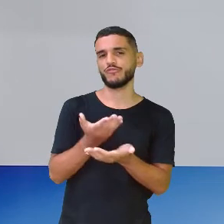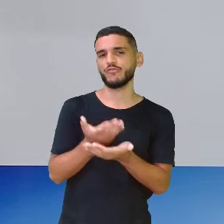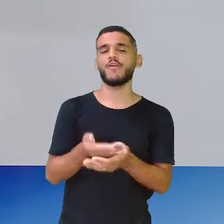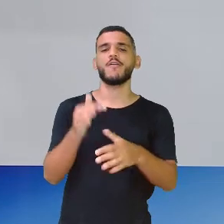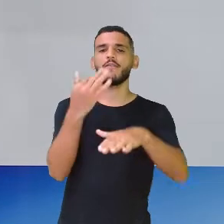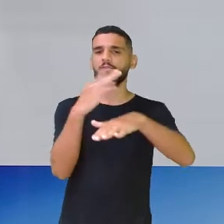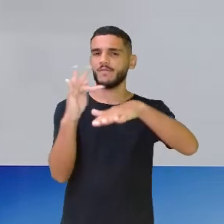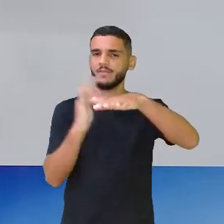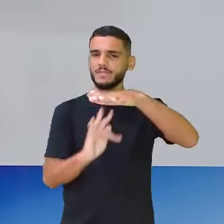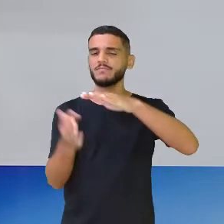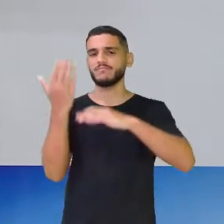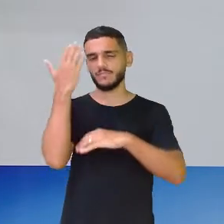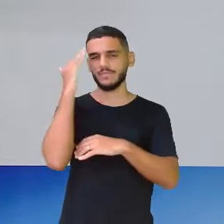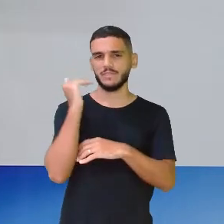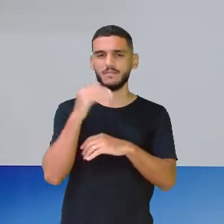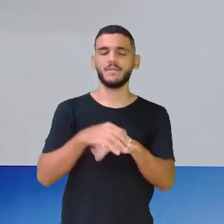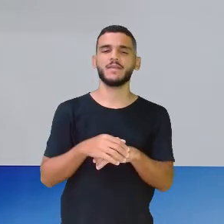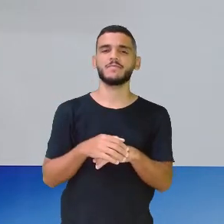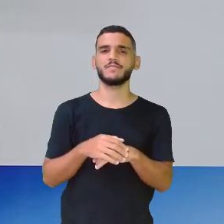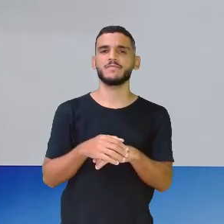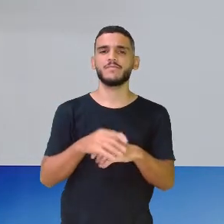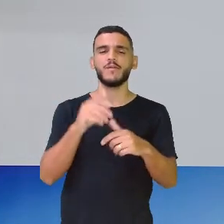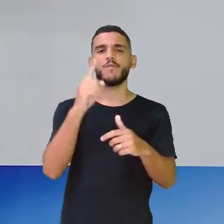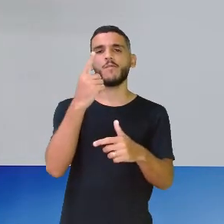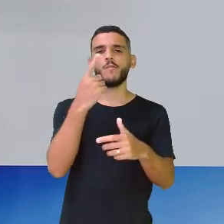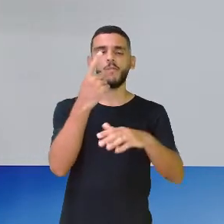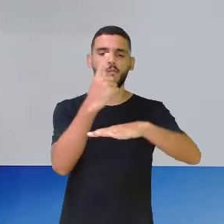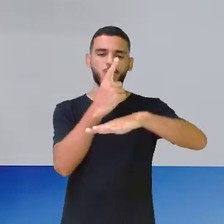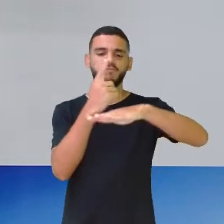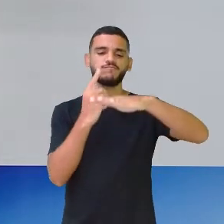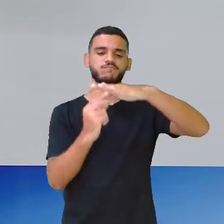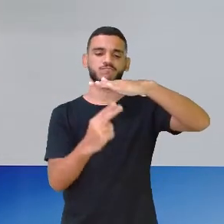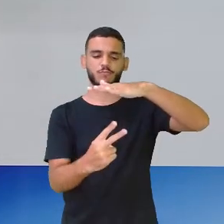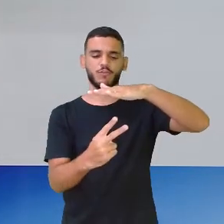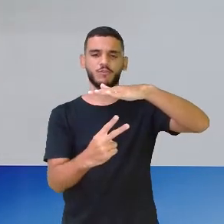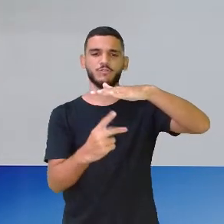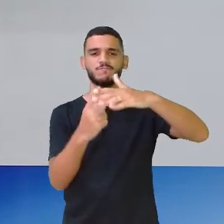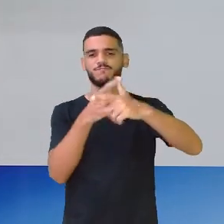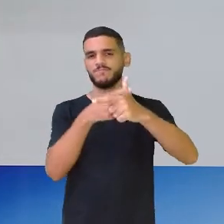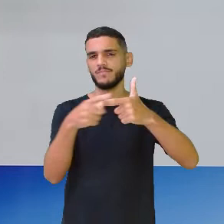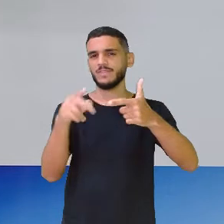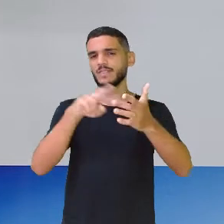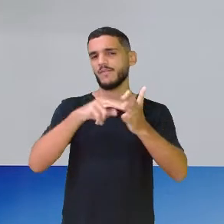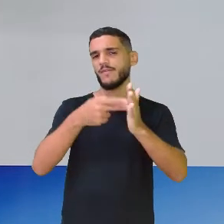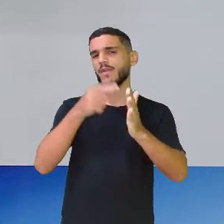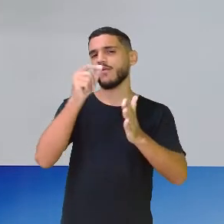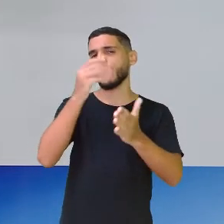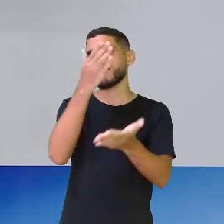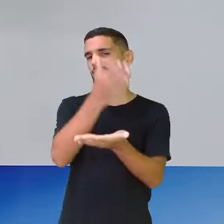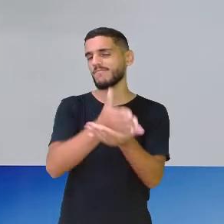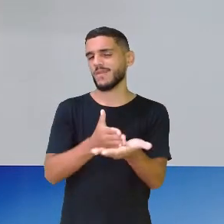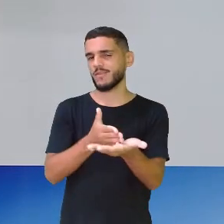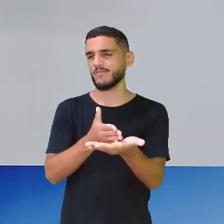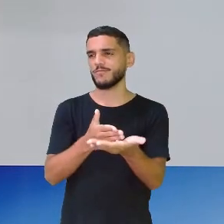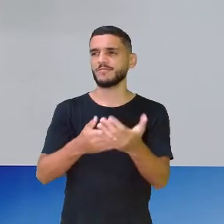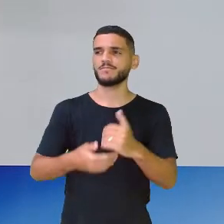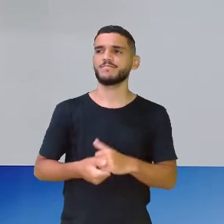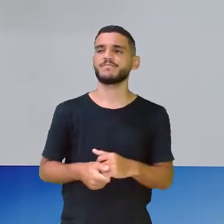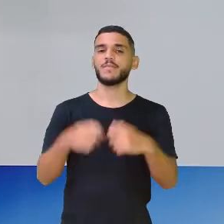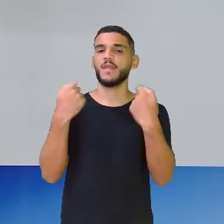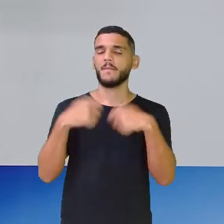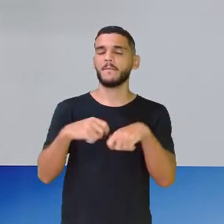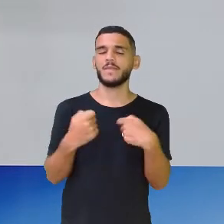essa? Meio, metade. Então, eu vou precisar dividir